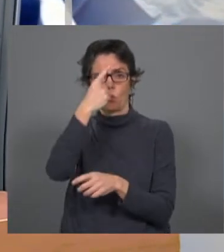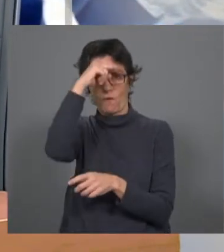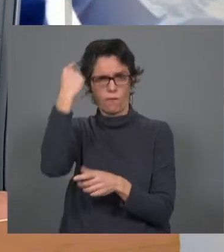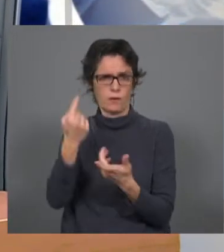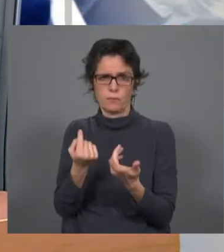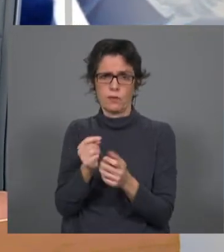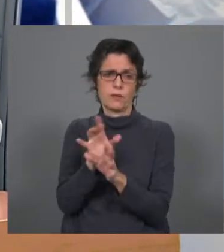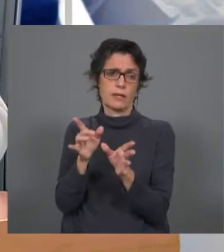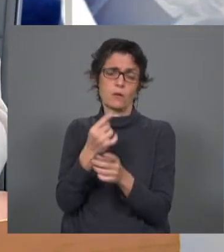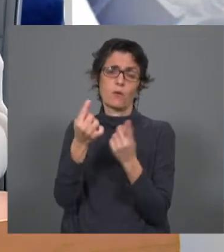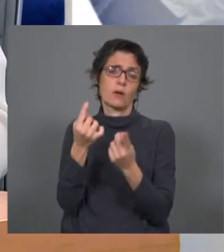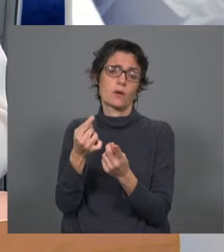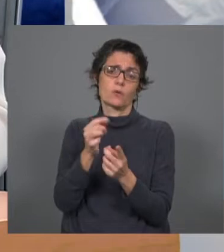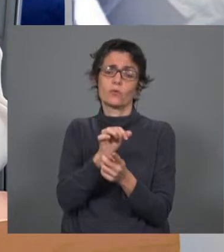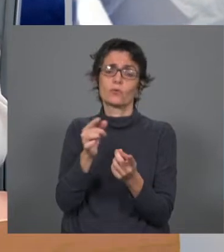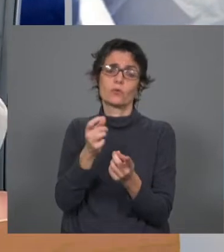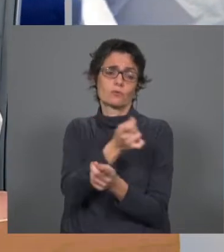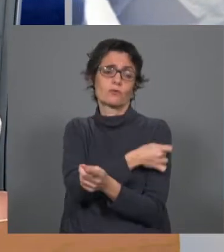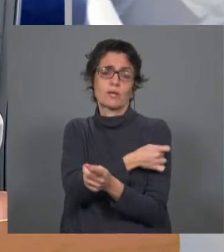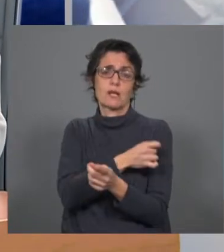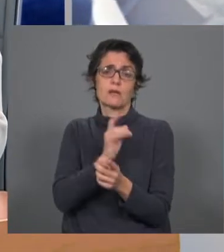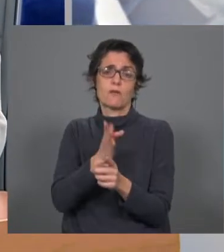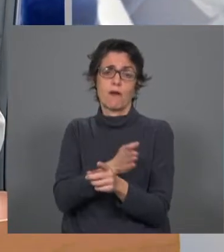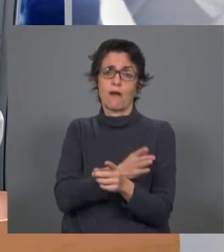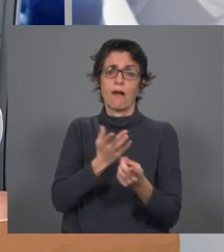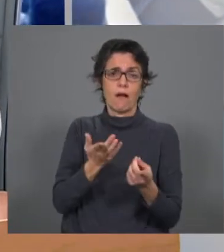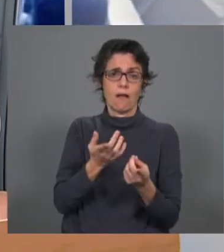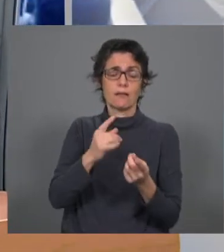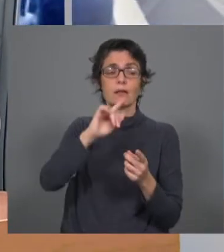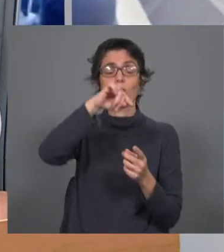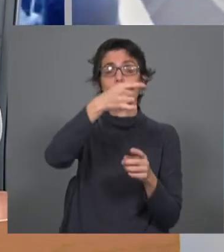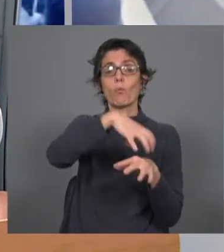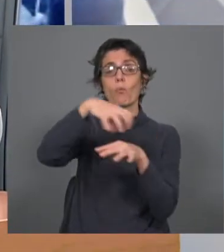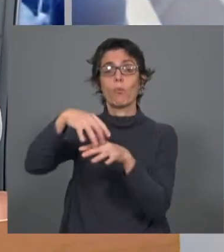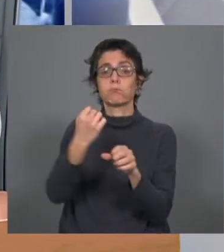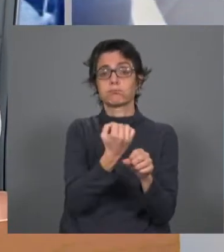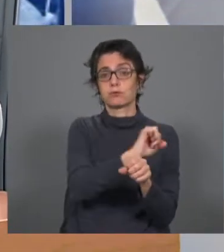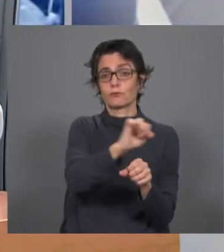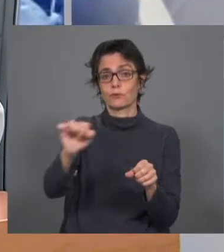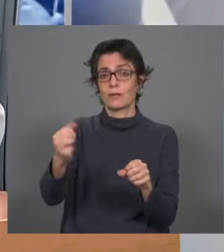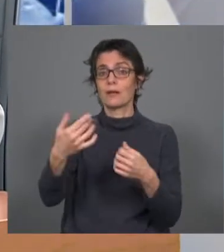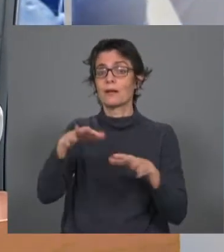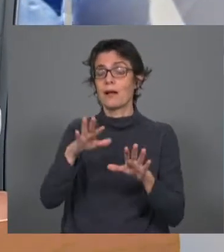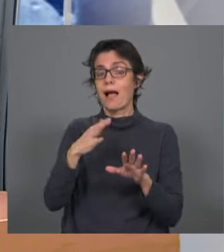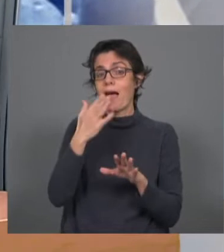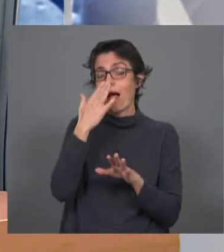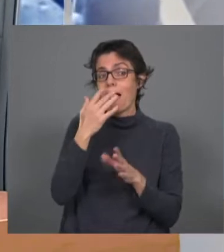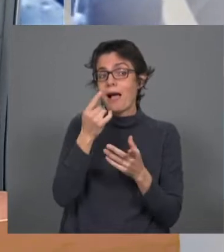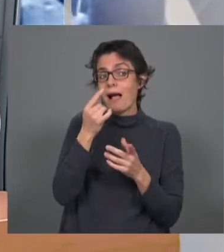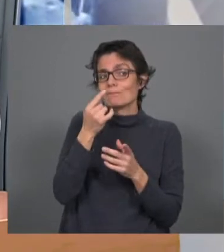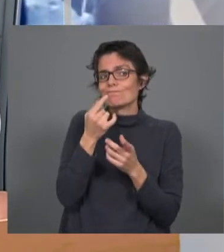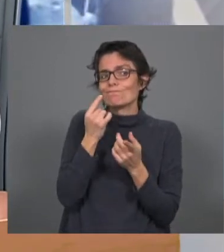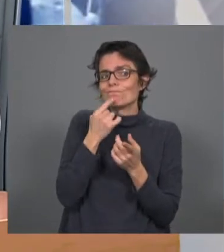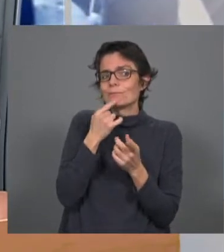que alguns deles já pudessem ter sido vacinados nos seus outros locais de trabalho. E, ao que parece, o INEM não acautelou isso, não